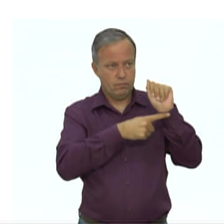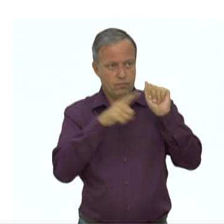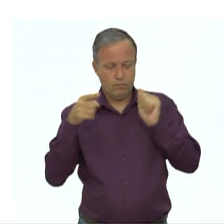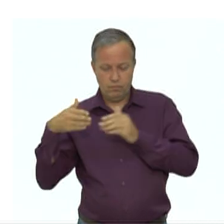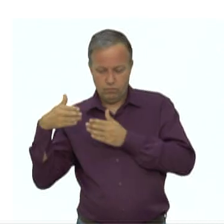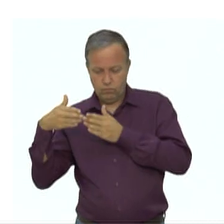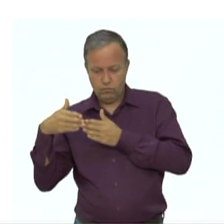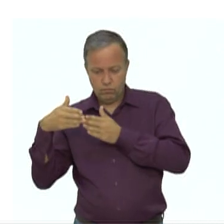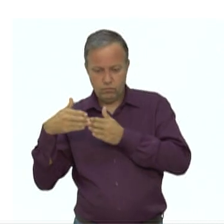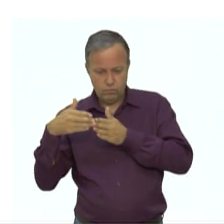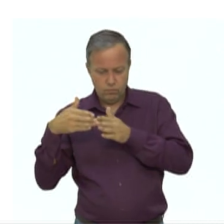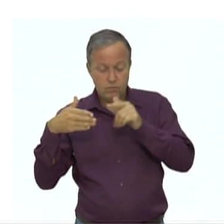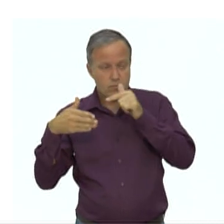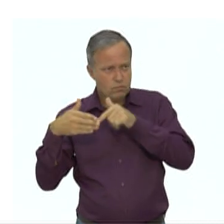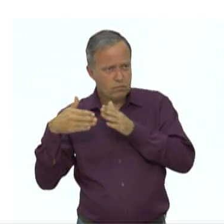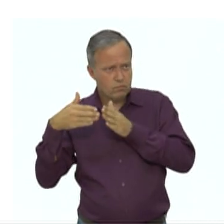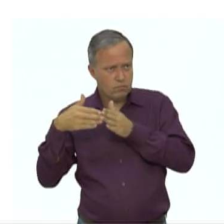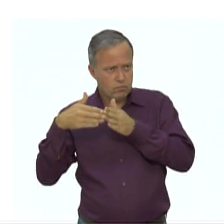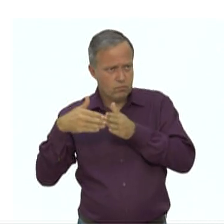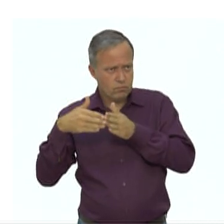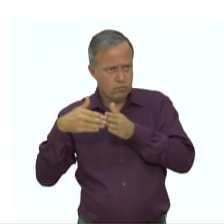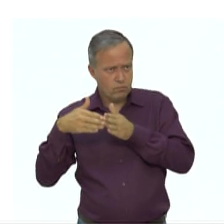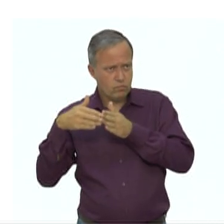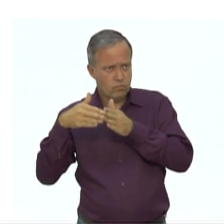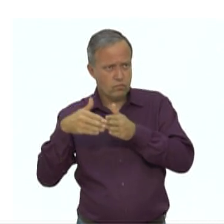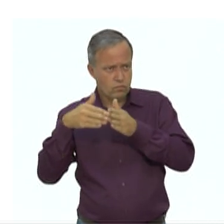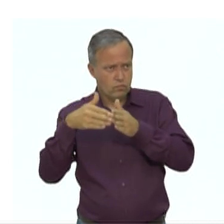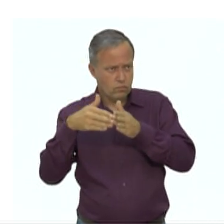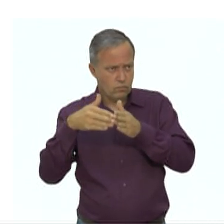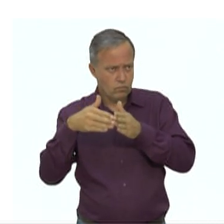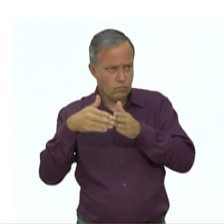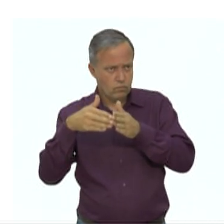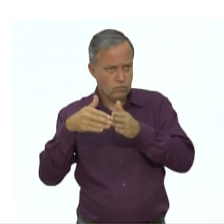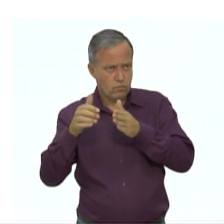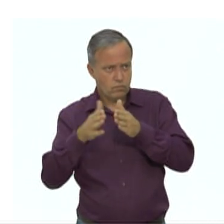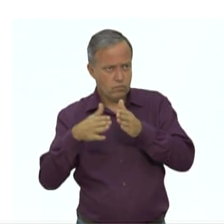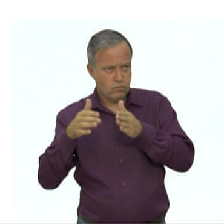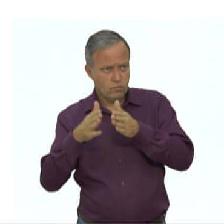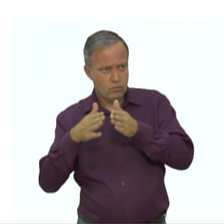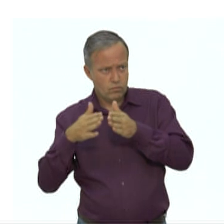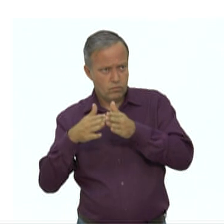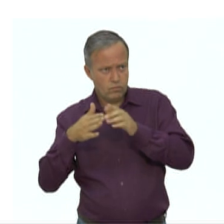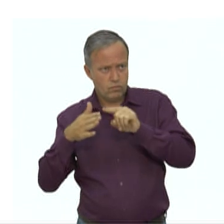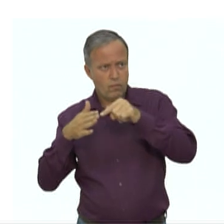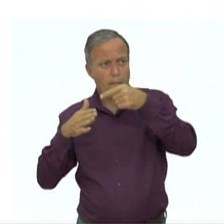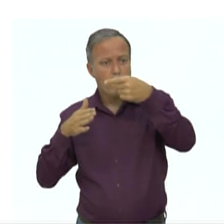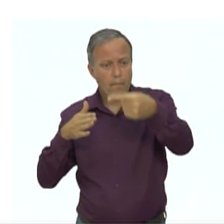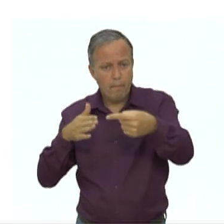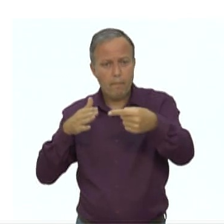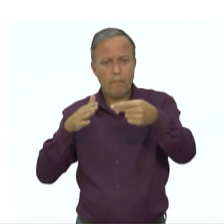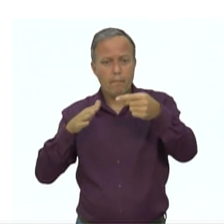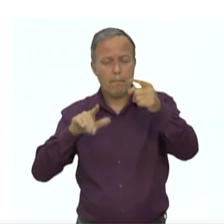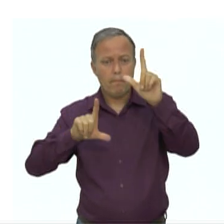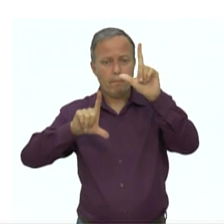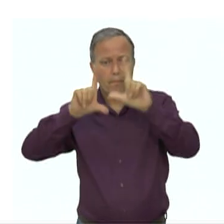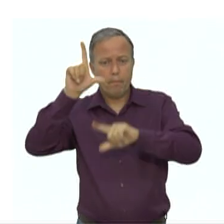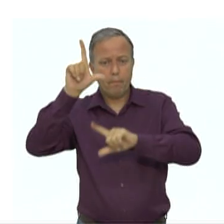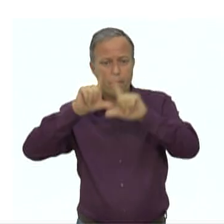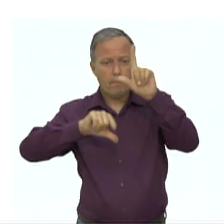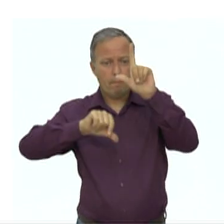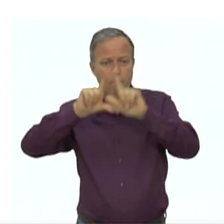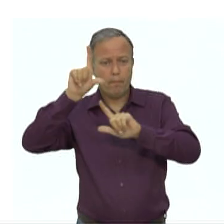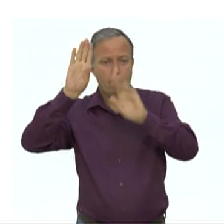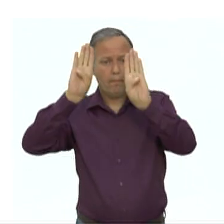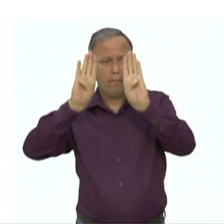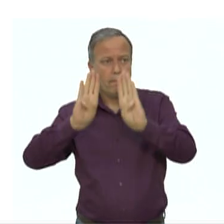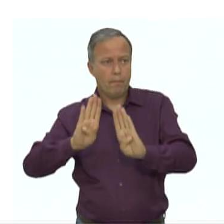En um barco em viaje, navegando por el Rio Belém hacia Manaus, ou em um